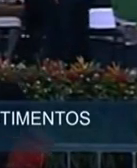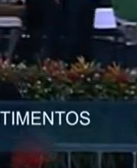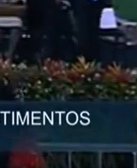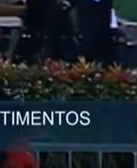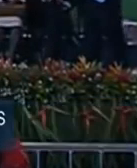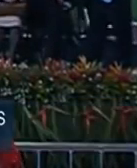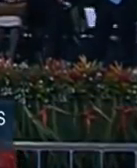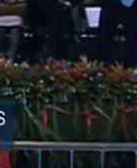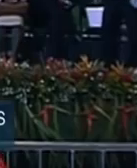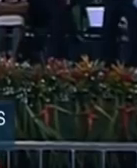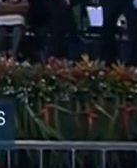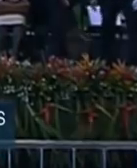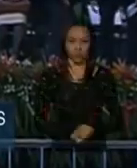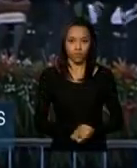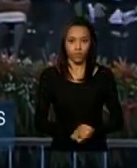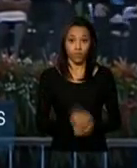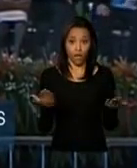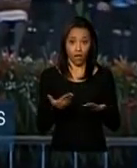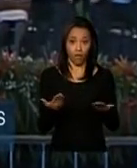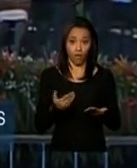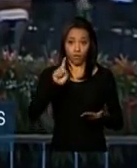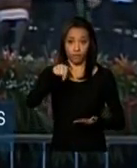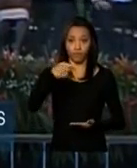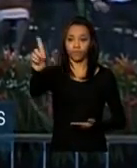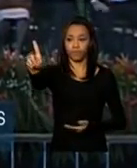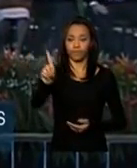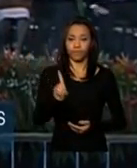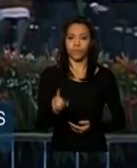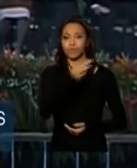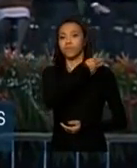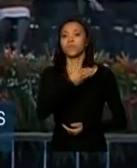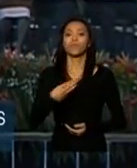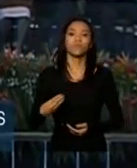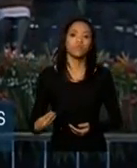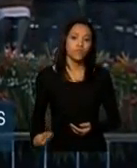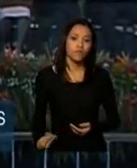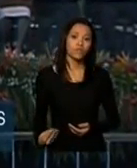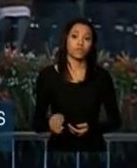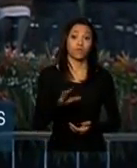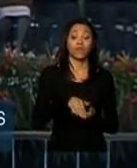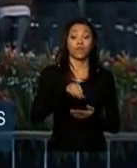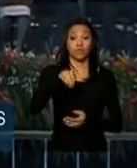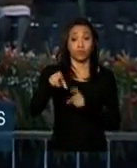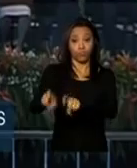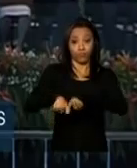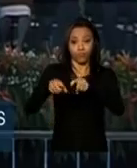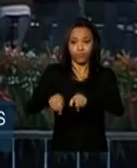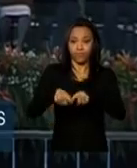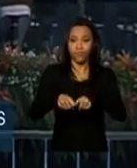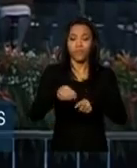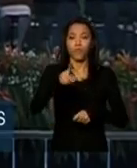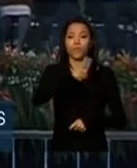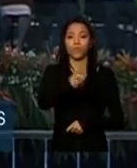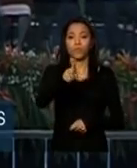Senhoras e senhores, em seguida ouviremos o senhor ministro de Estado do Desenvolvimento Agrário, Pepe